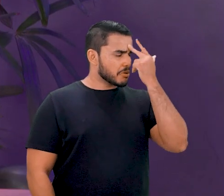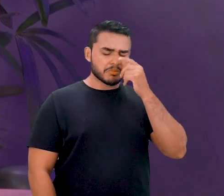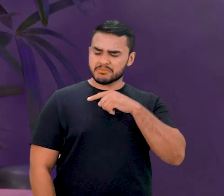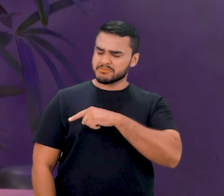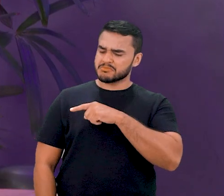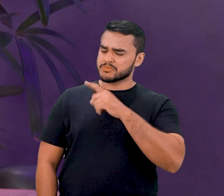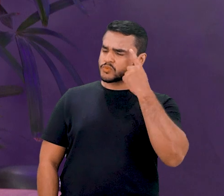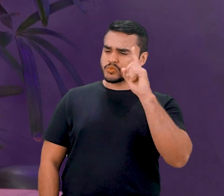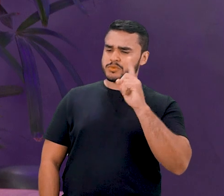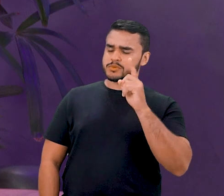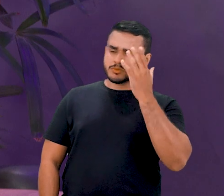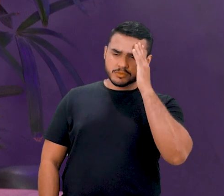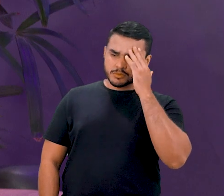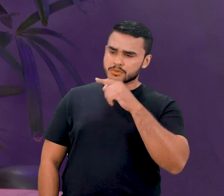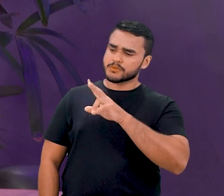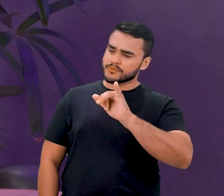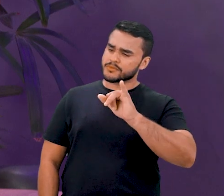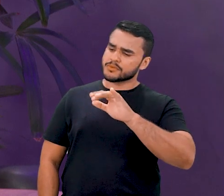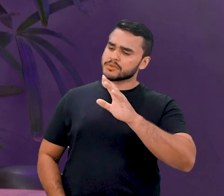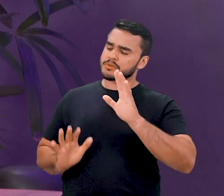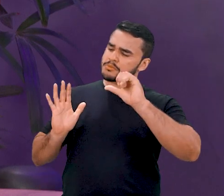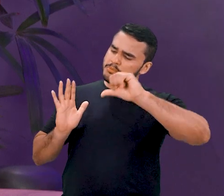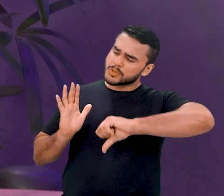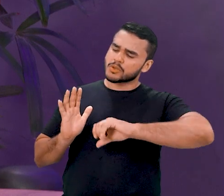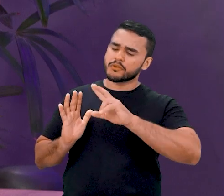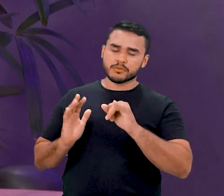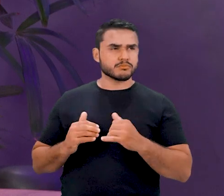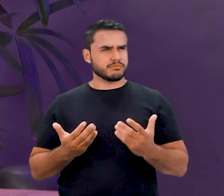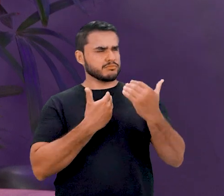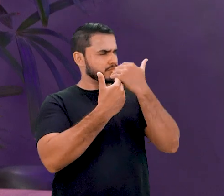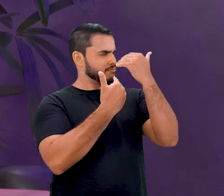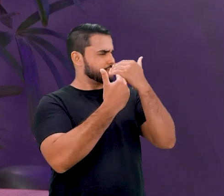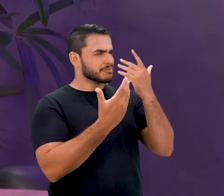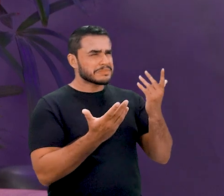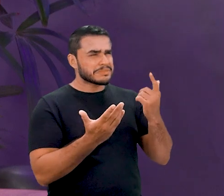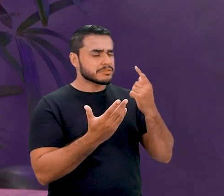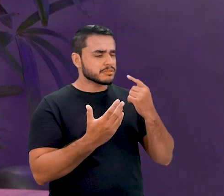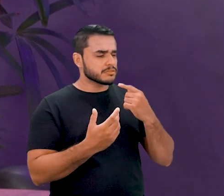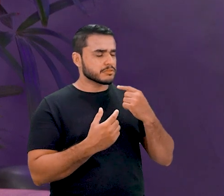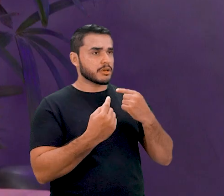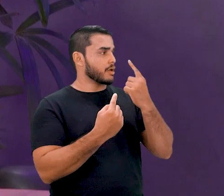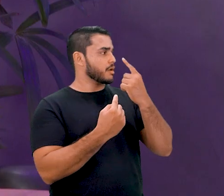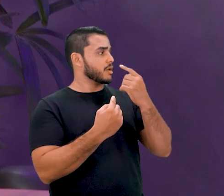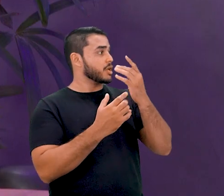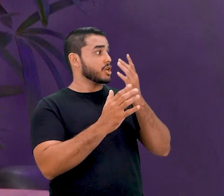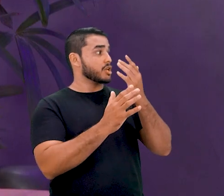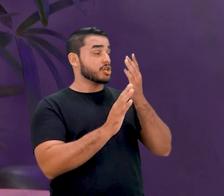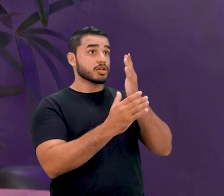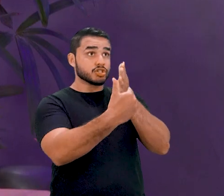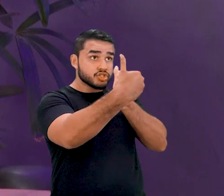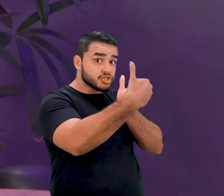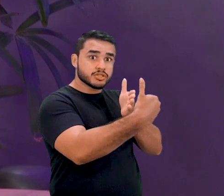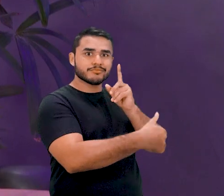você não está entendendo, querida, mas vai piorar. E todas as instruções que eu tinha não eram vindas para mim, era para ou